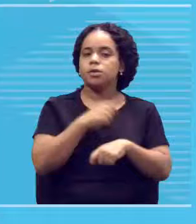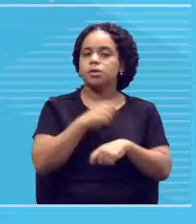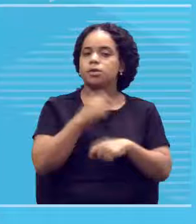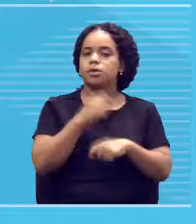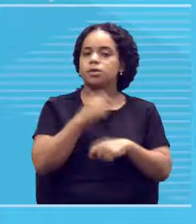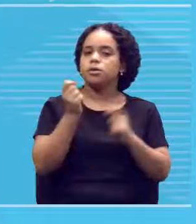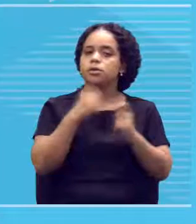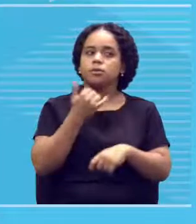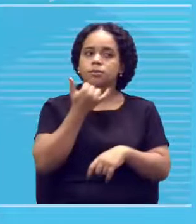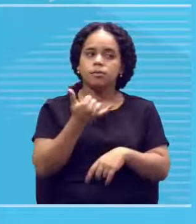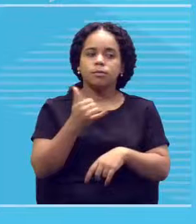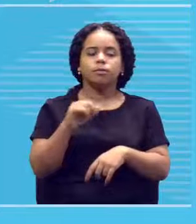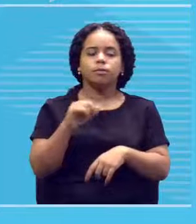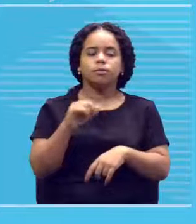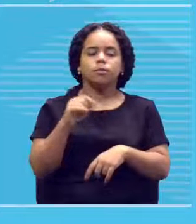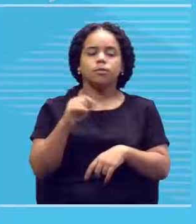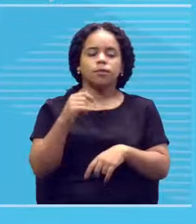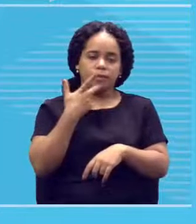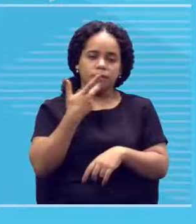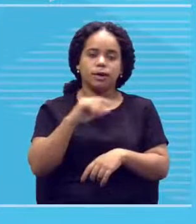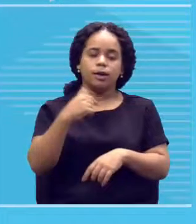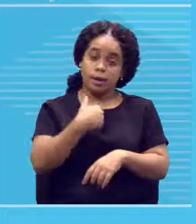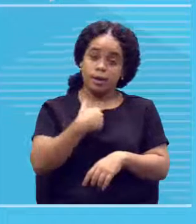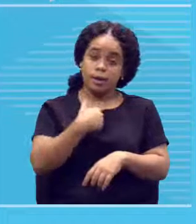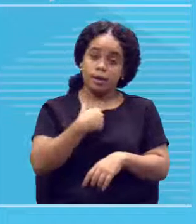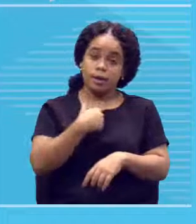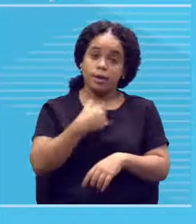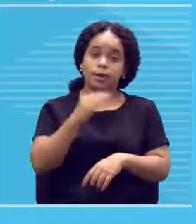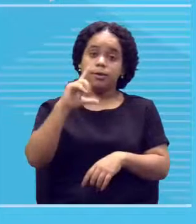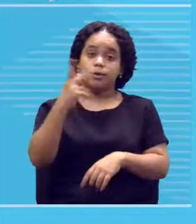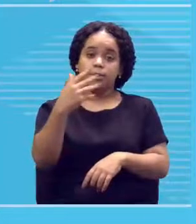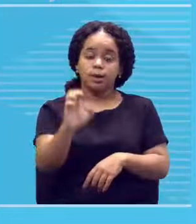me diga eu lhe perdoarei